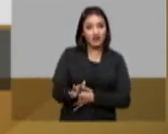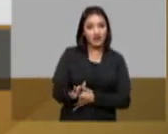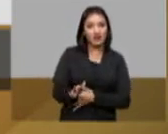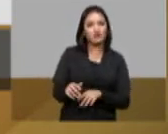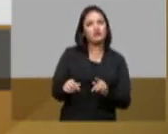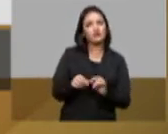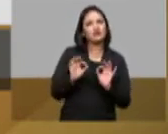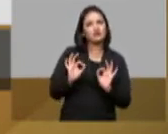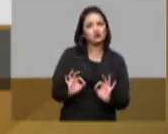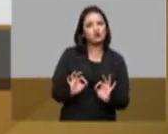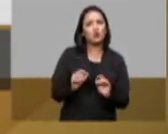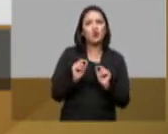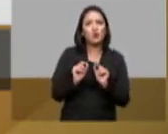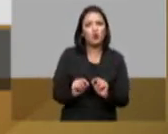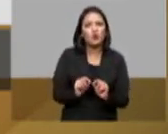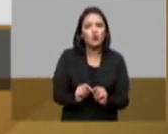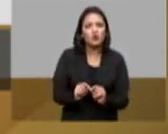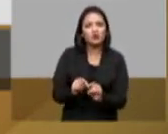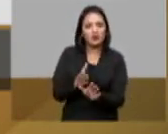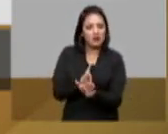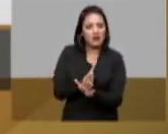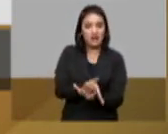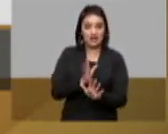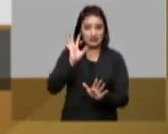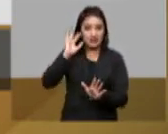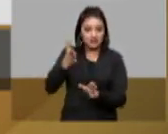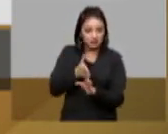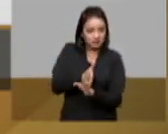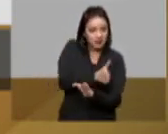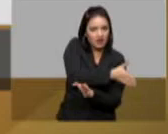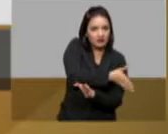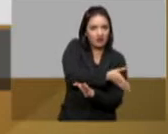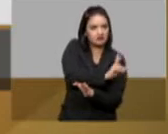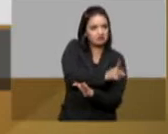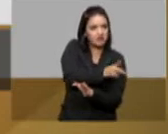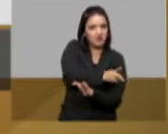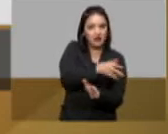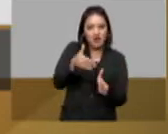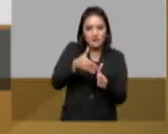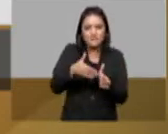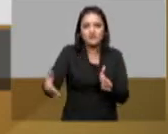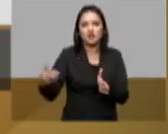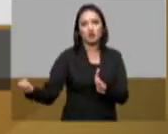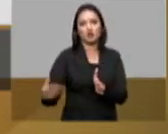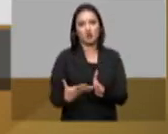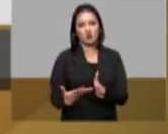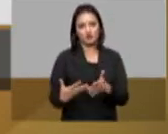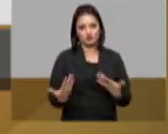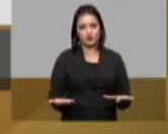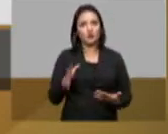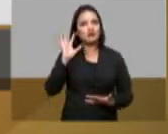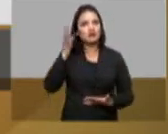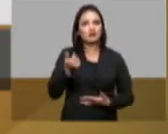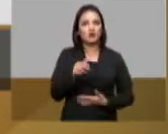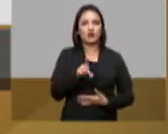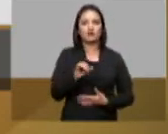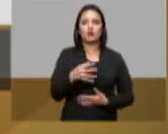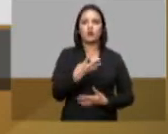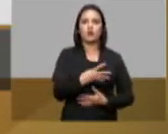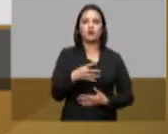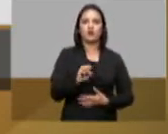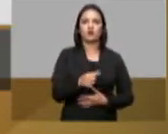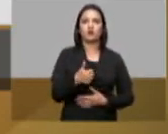bem modular os efeitos. E peço licença para ler um trecho da decisão na época, na ADI 4481, relatada